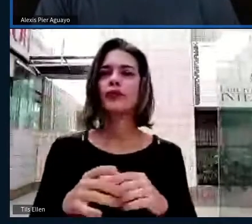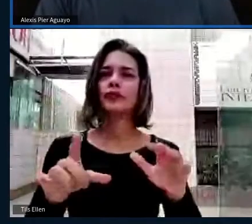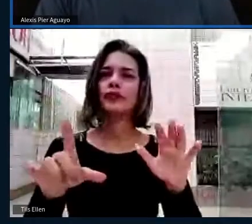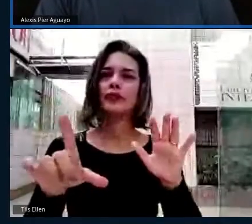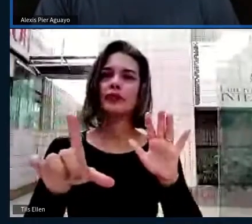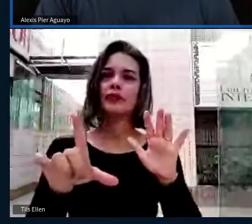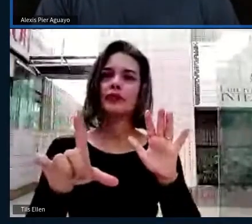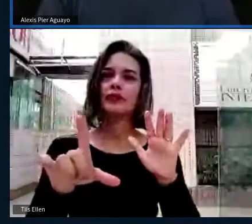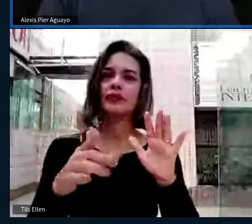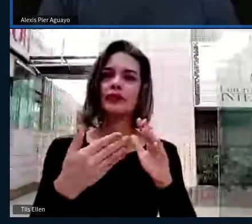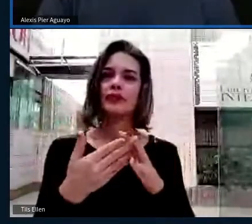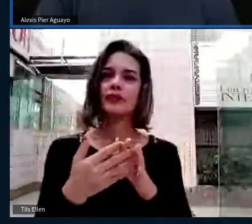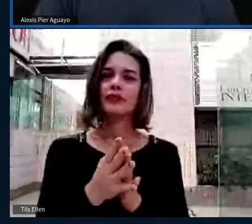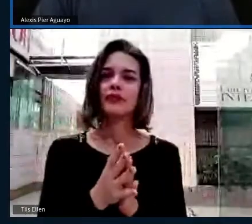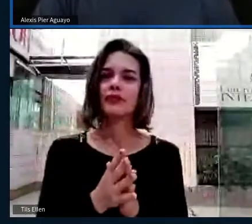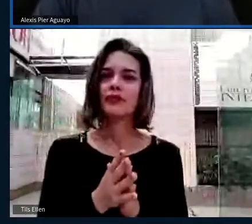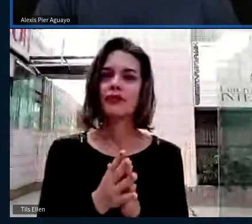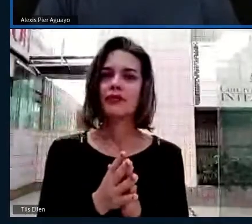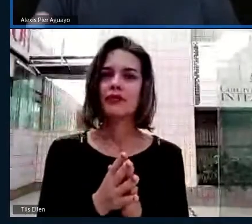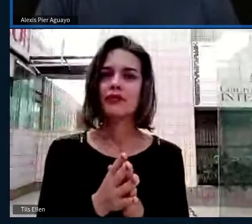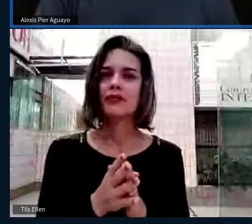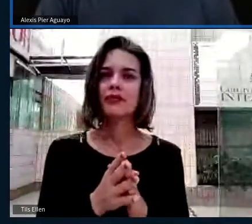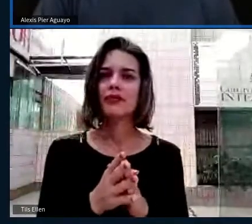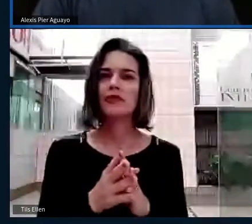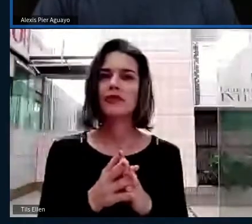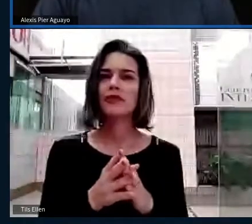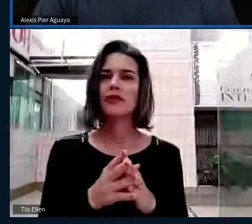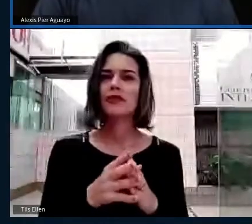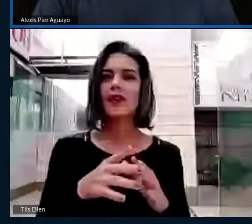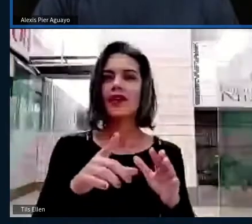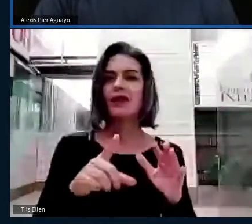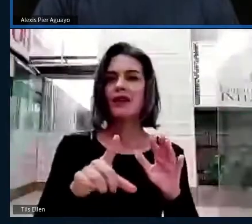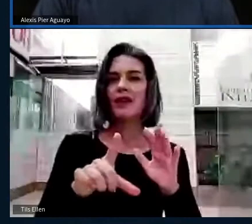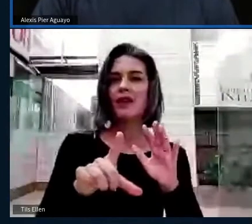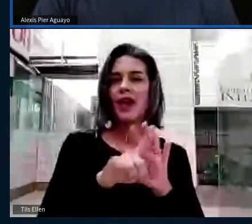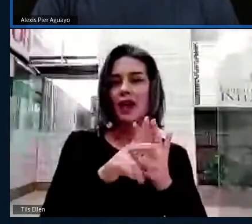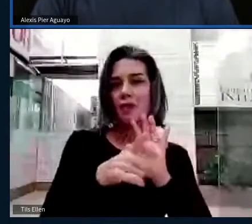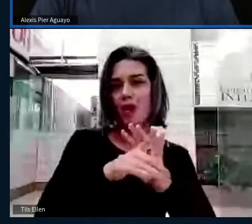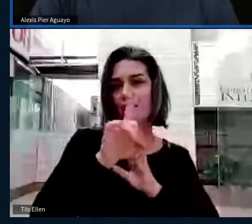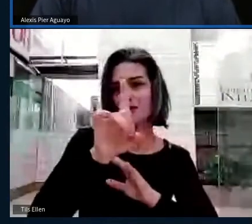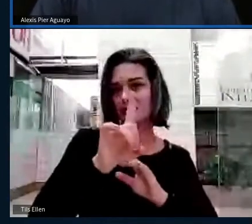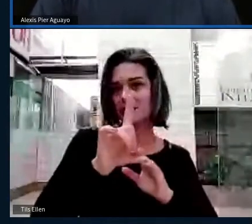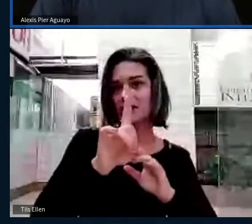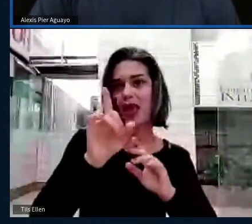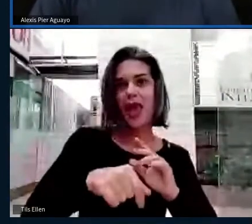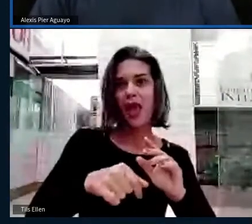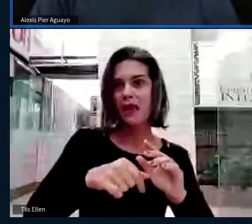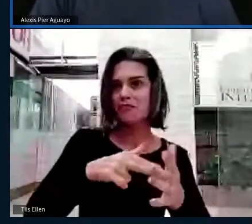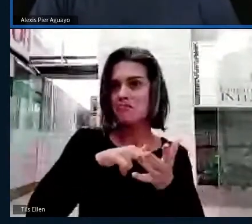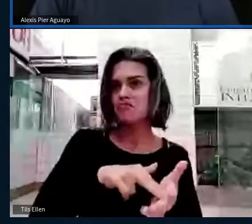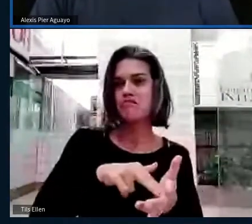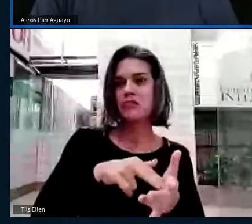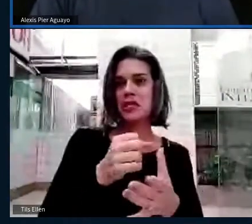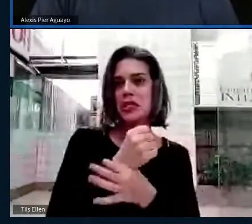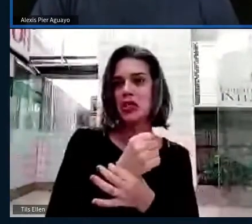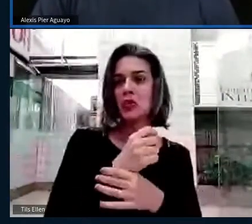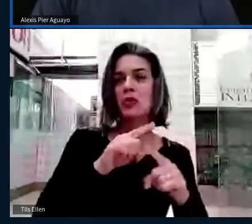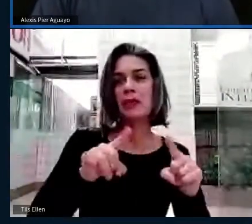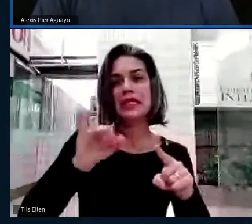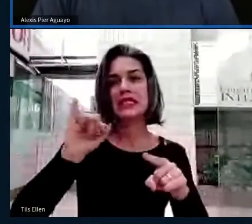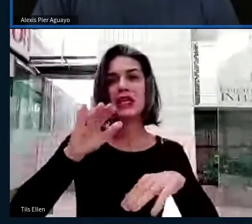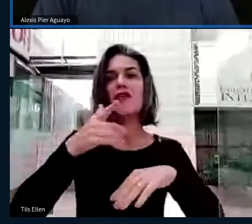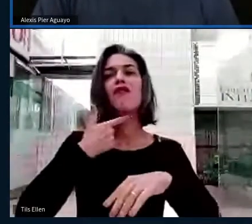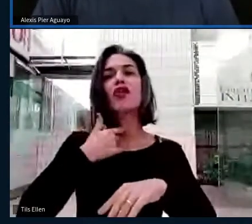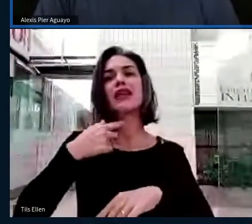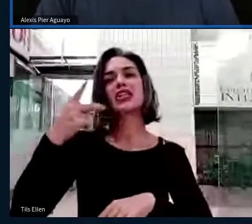são totalmente intocáveis, mas se der na telha, ele vai e muda tudo, entendeu? É a mesma coisa a questão